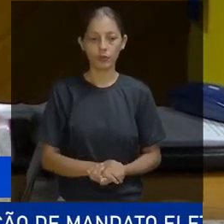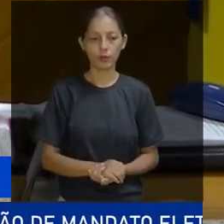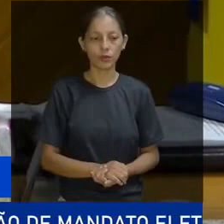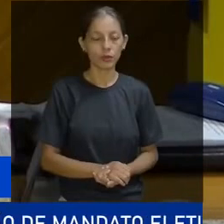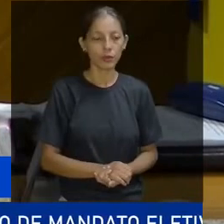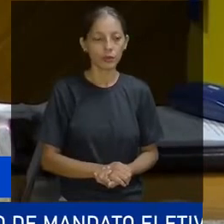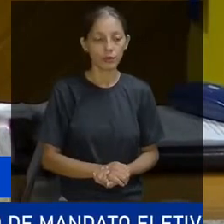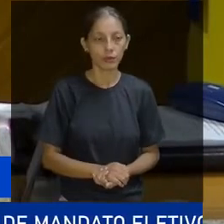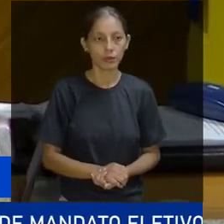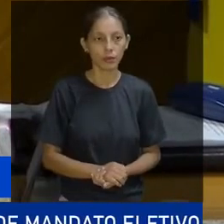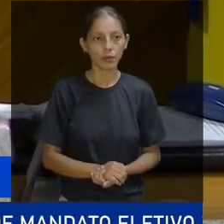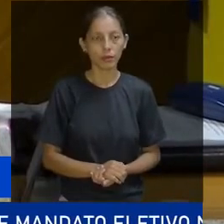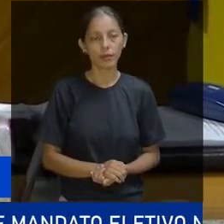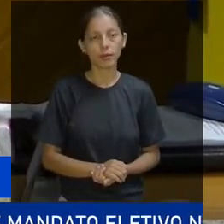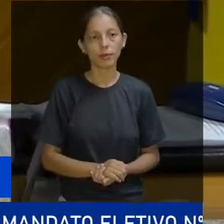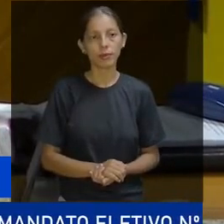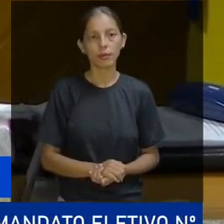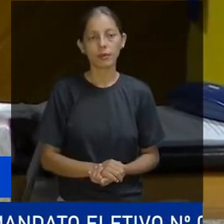E